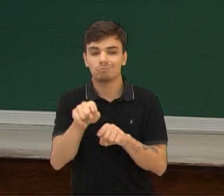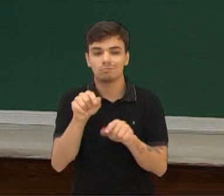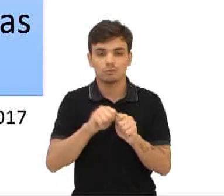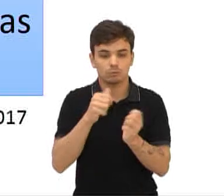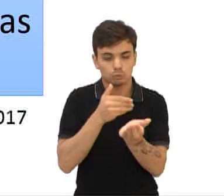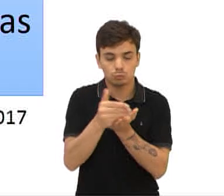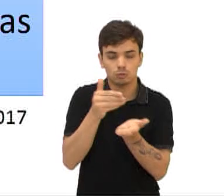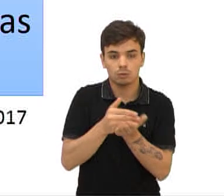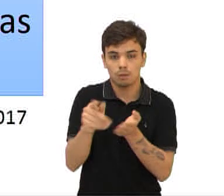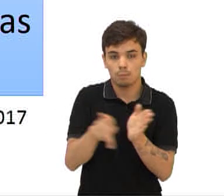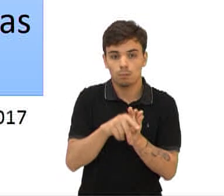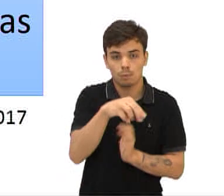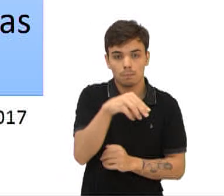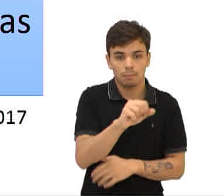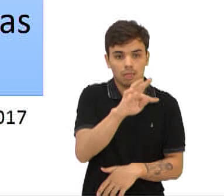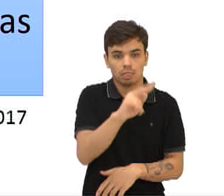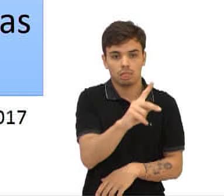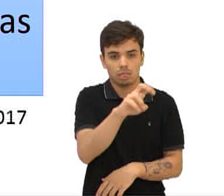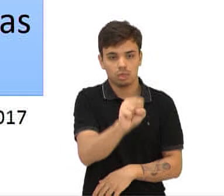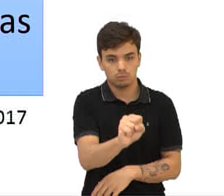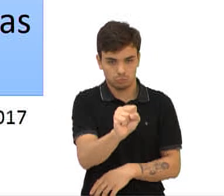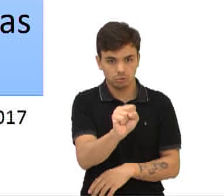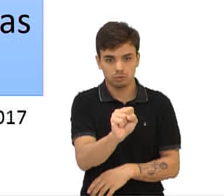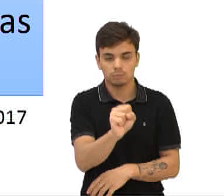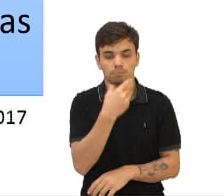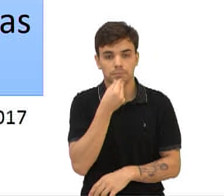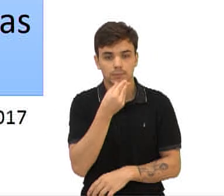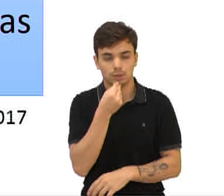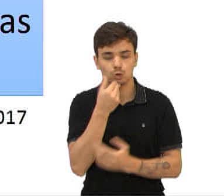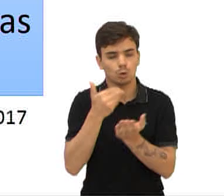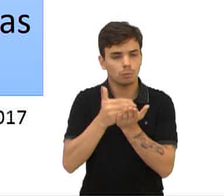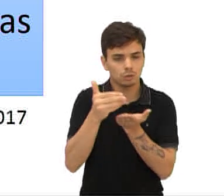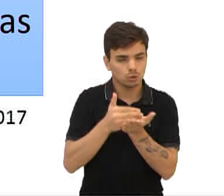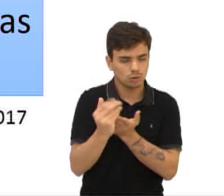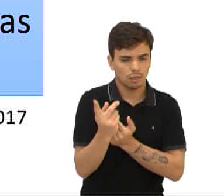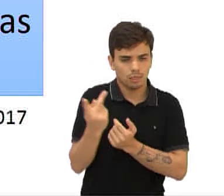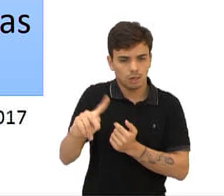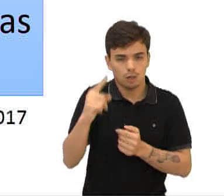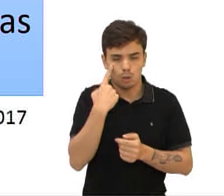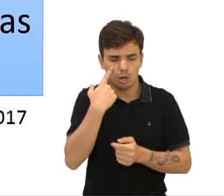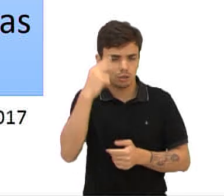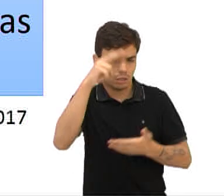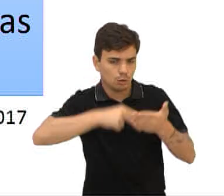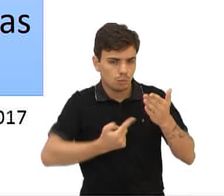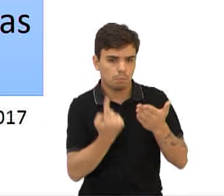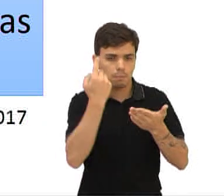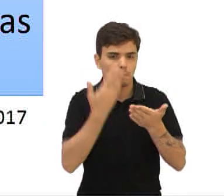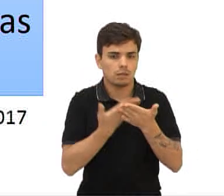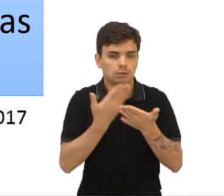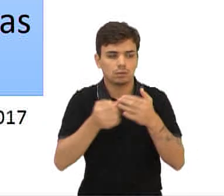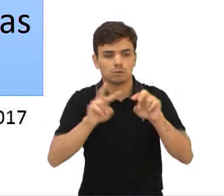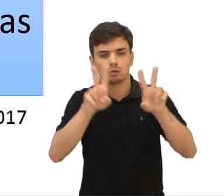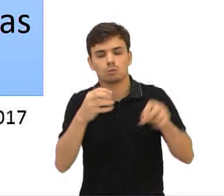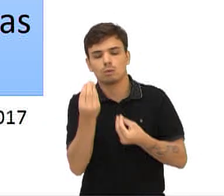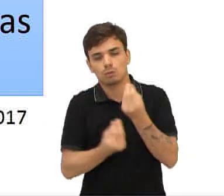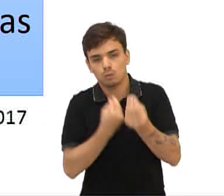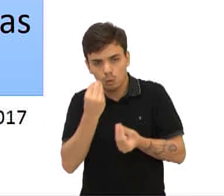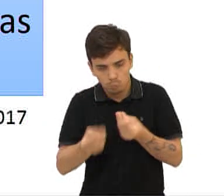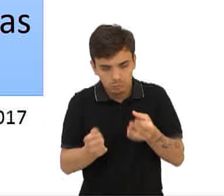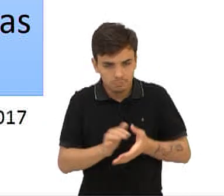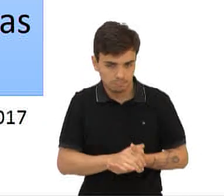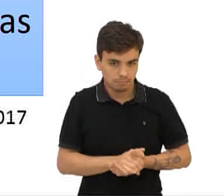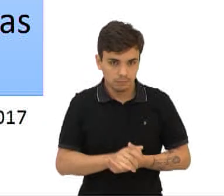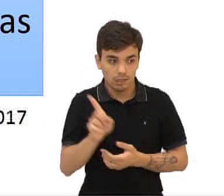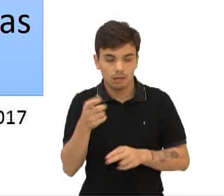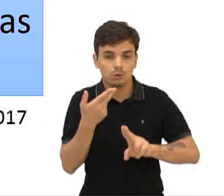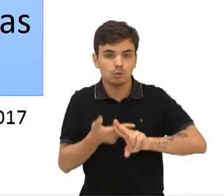pelo Matheus Rossi, que a gente já até leu um trechinho, né, na aula passada, nós lemos um trechinho, na redação inteira dele, mas